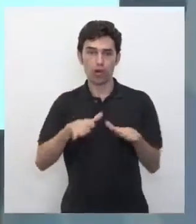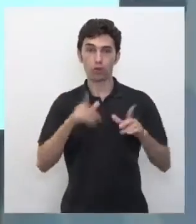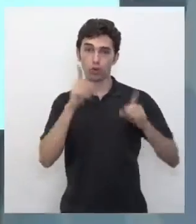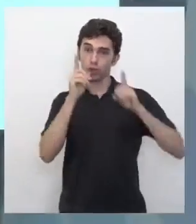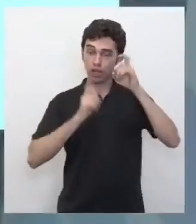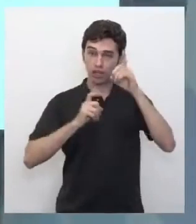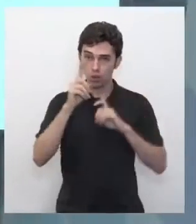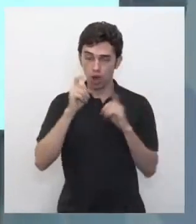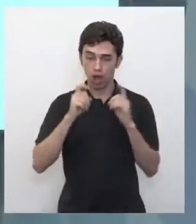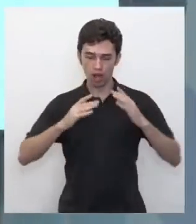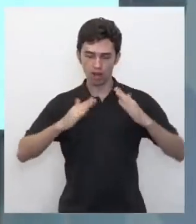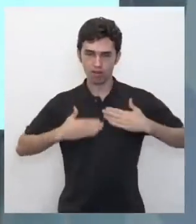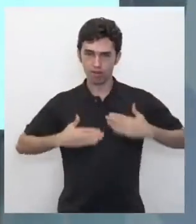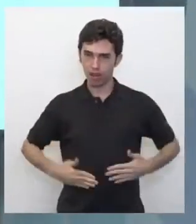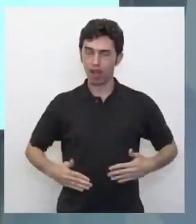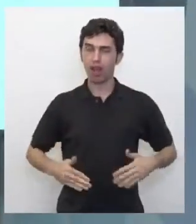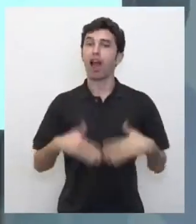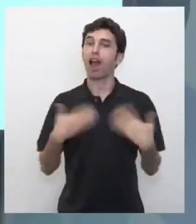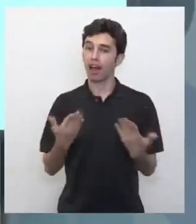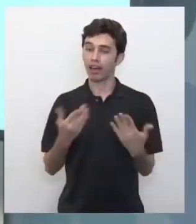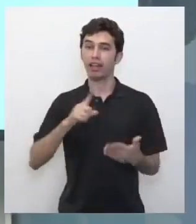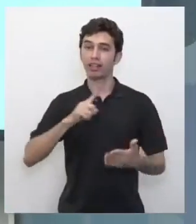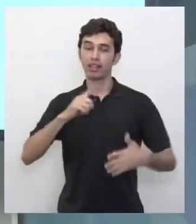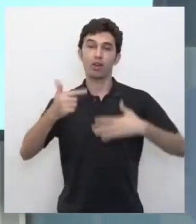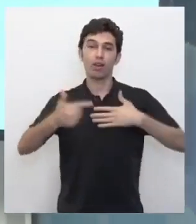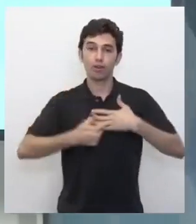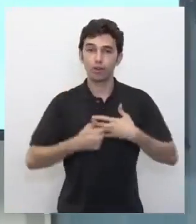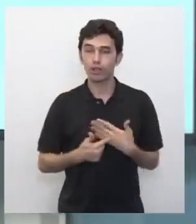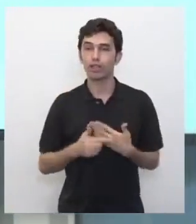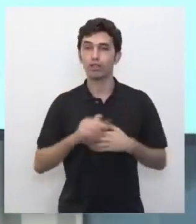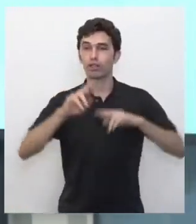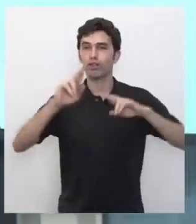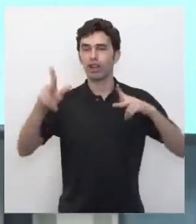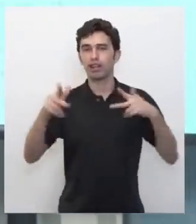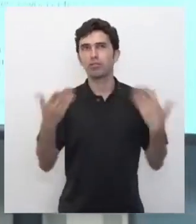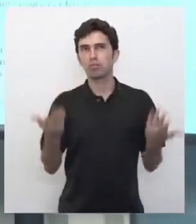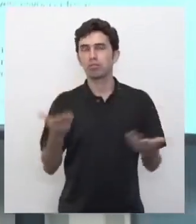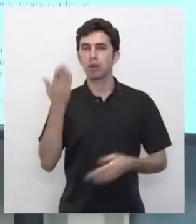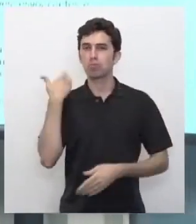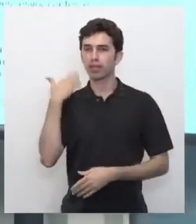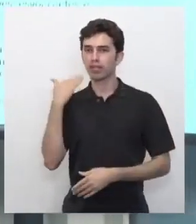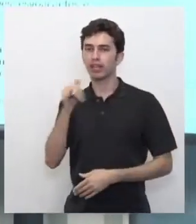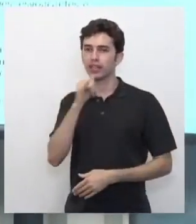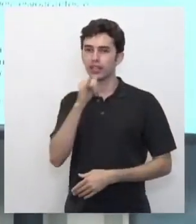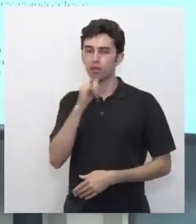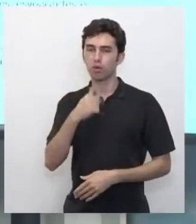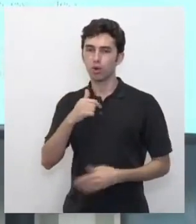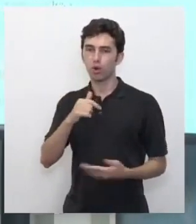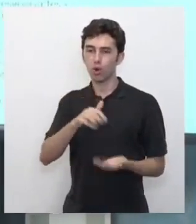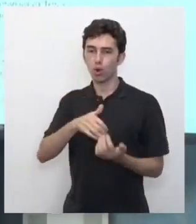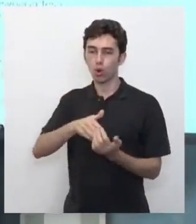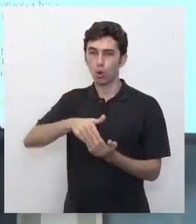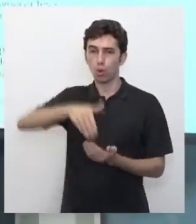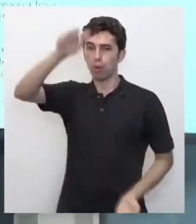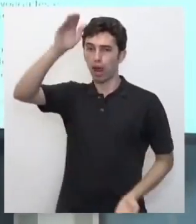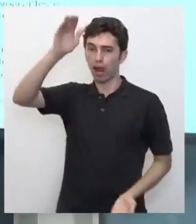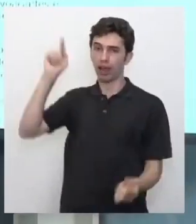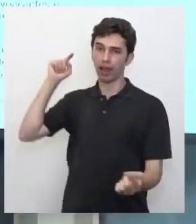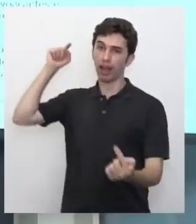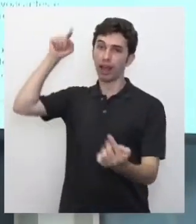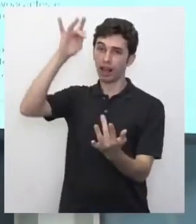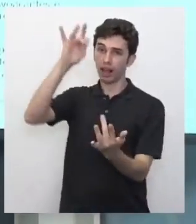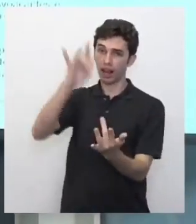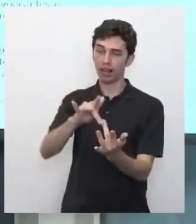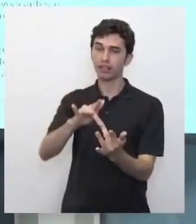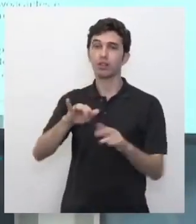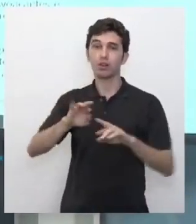passa a exercer uma outra função, além da função que era desenvolvida antes pelo balé clássico, tá certo? Então, antigamente, o balé clássico,